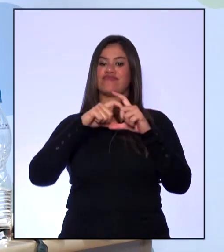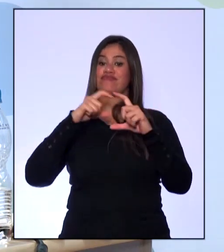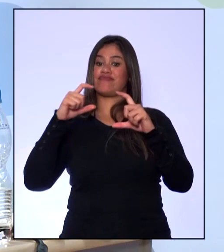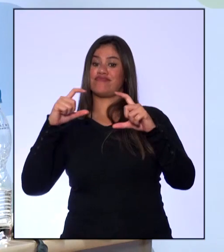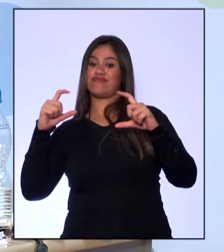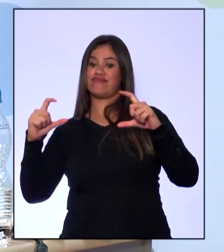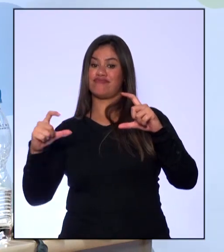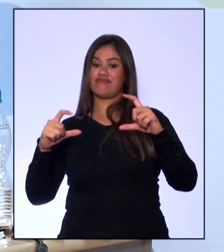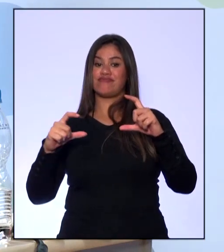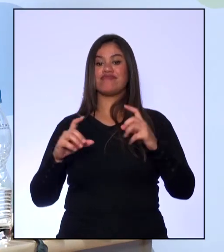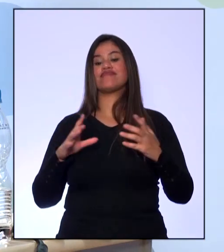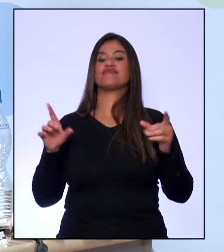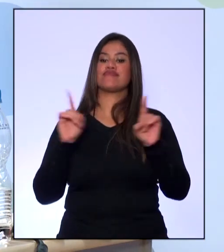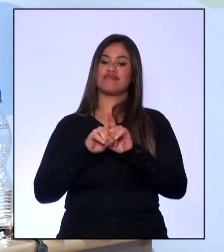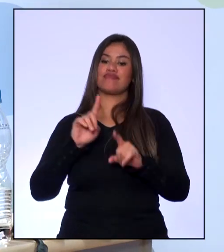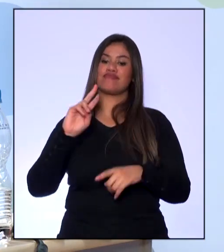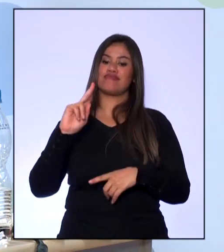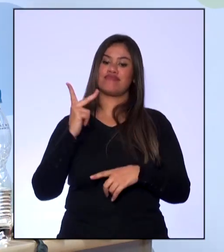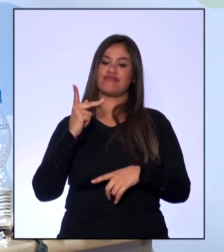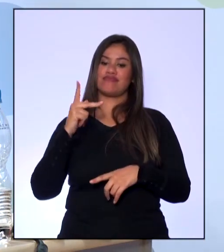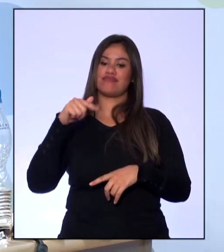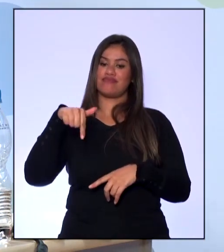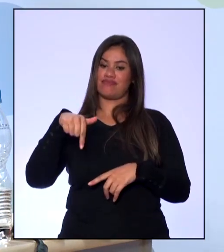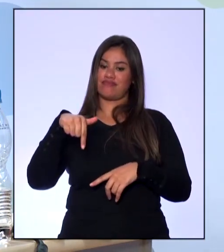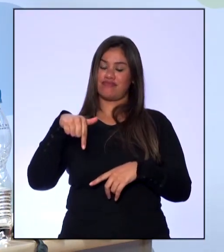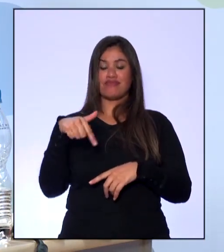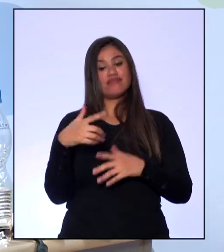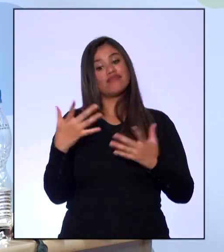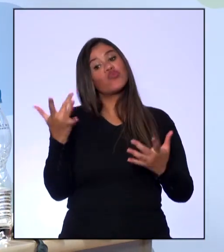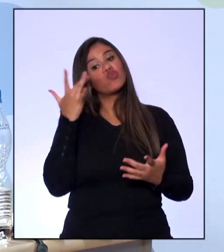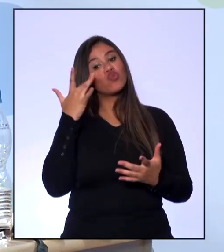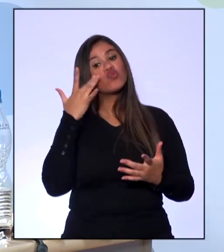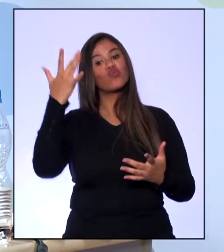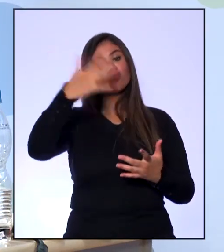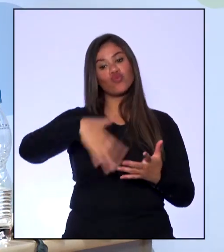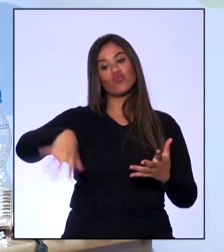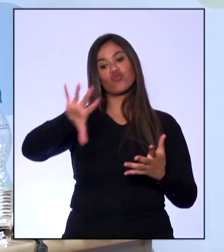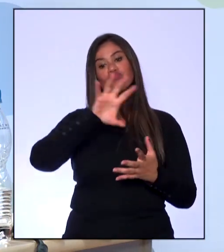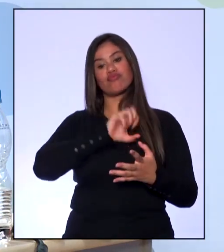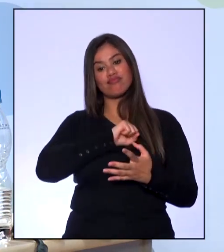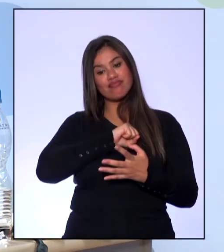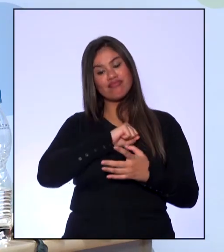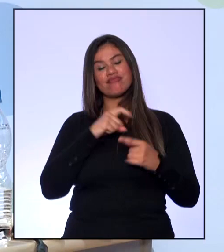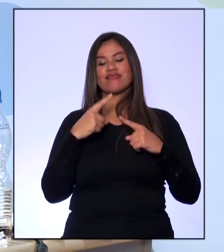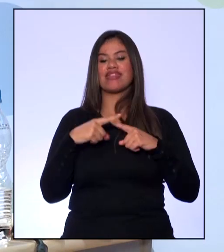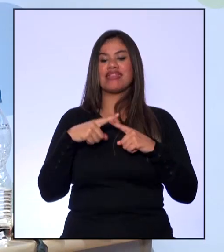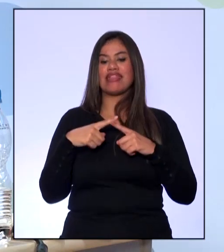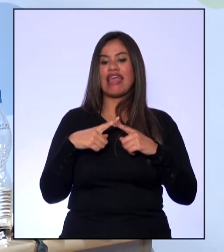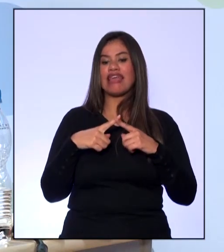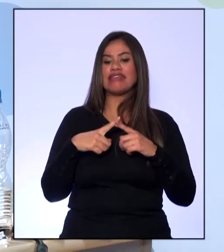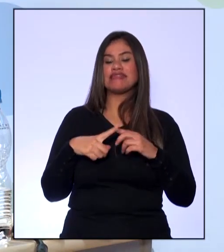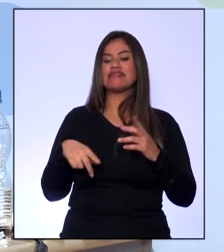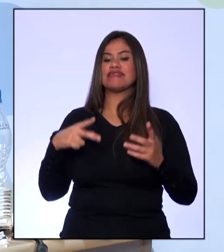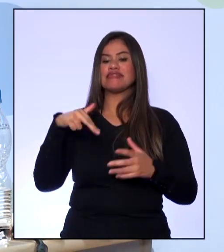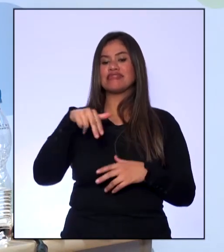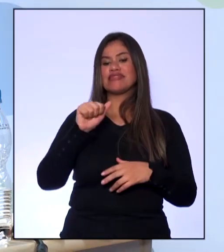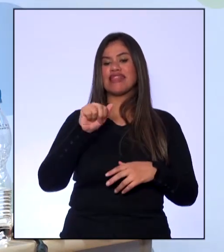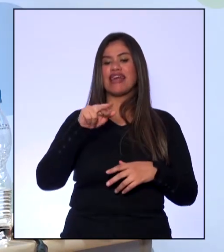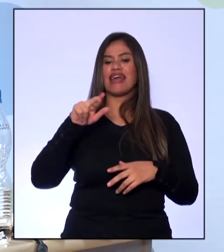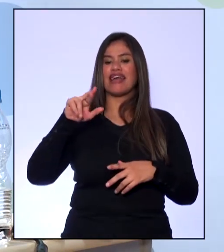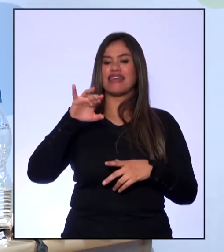acho que vocês amam, porque vocês têm ali a narrativa sendo contada com